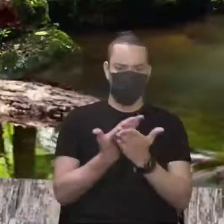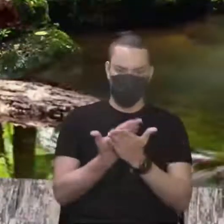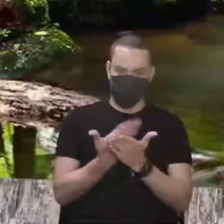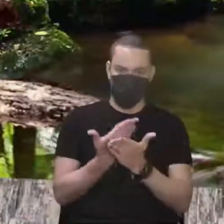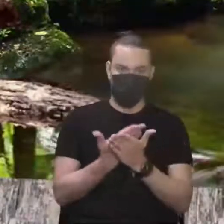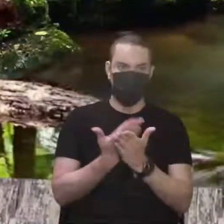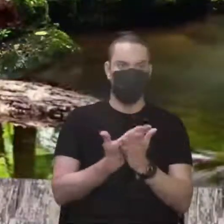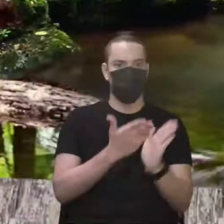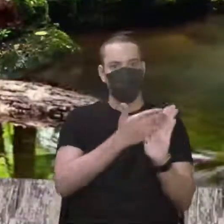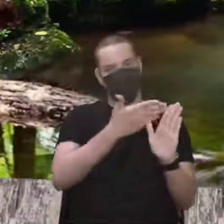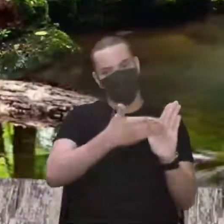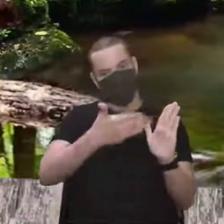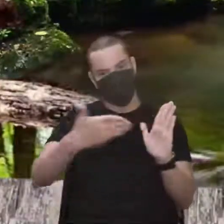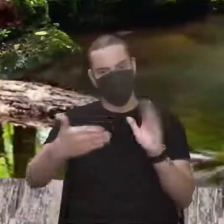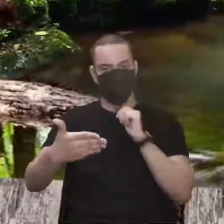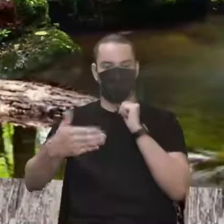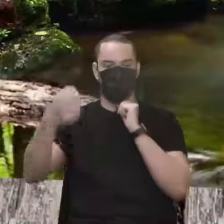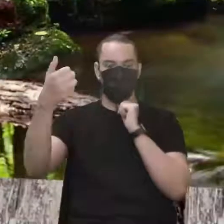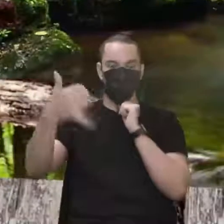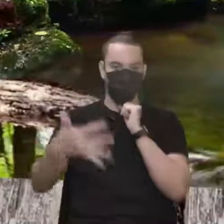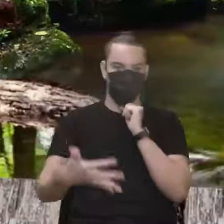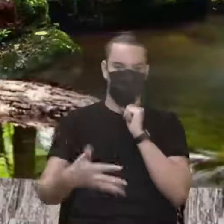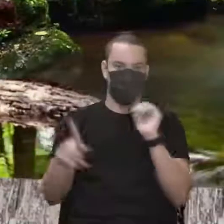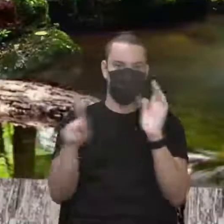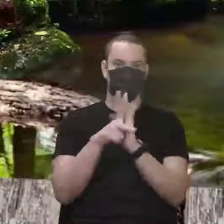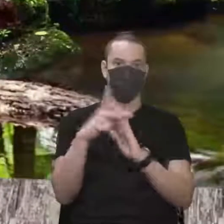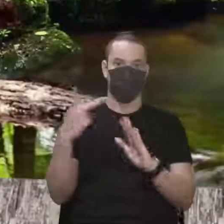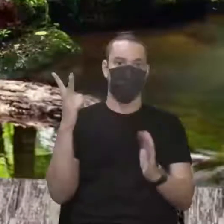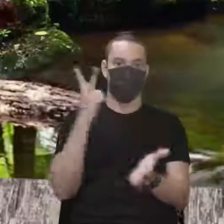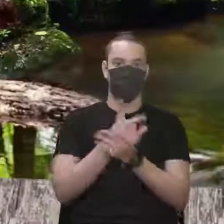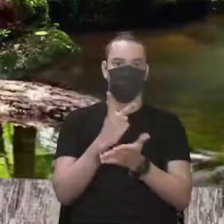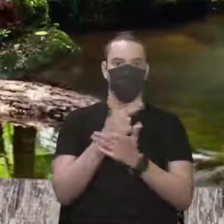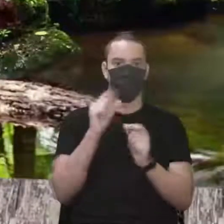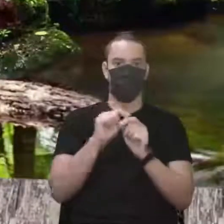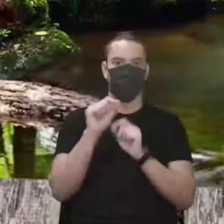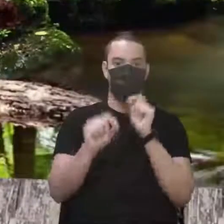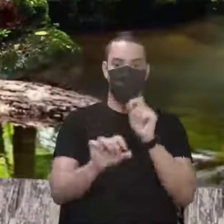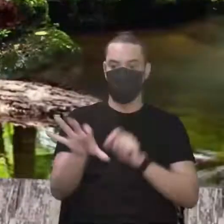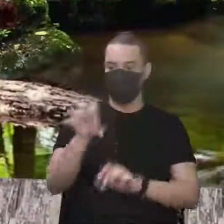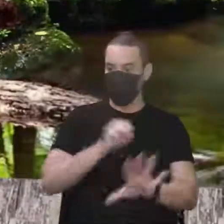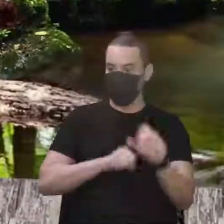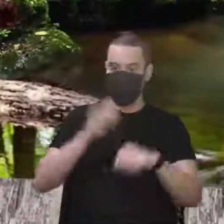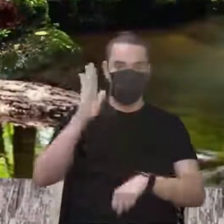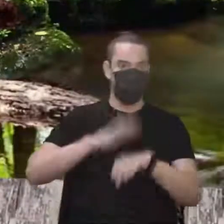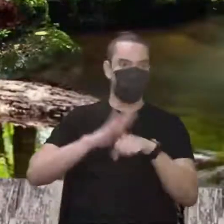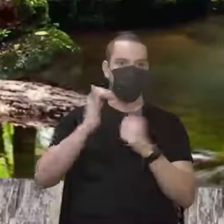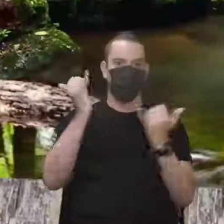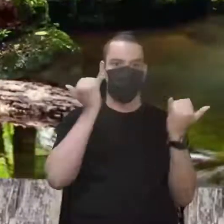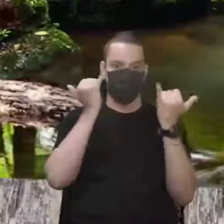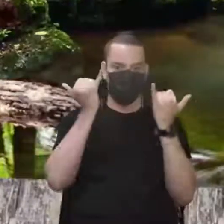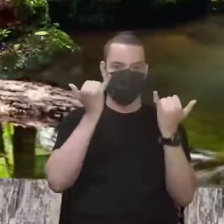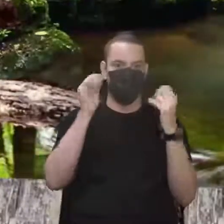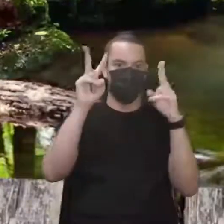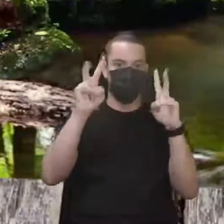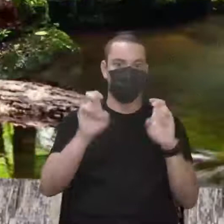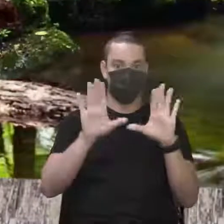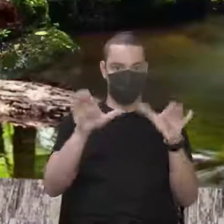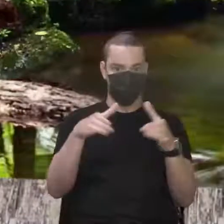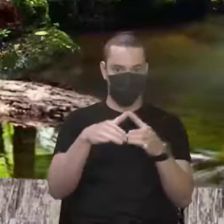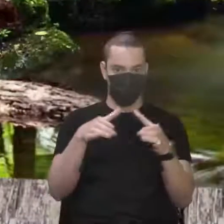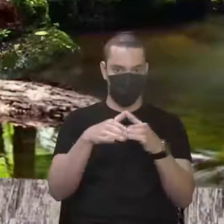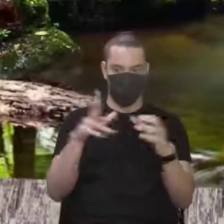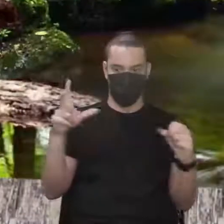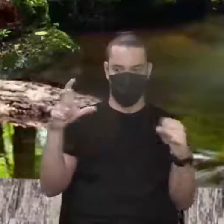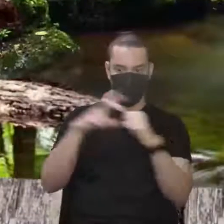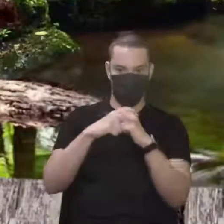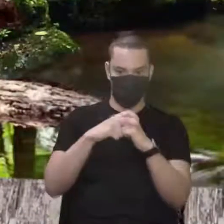né, constituição genética deles, cada vez que a gente adquire mais informações sobre um determinado grupo de